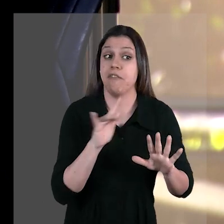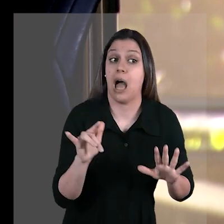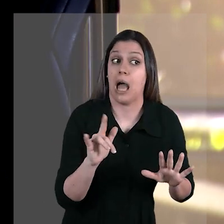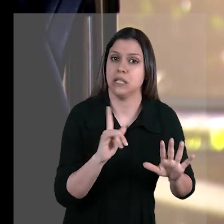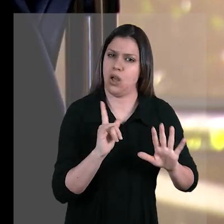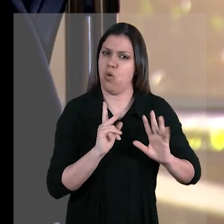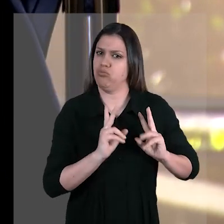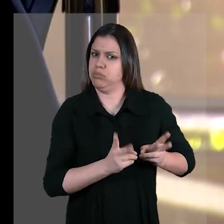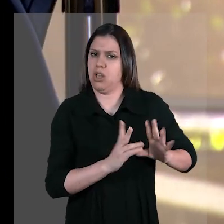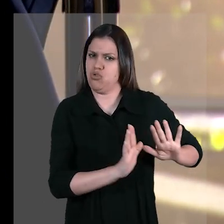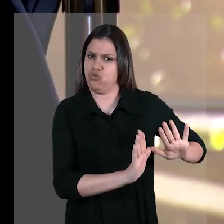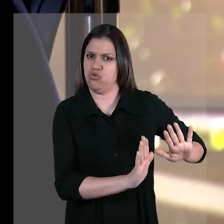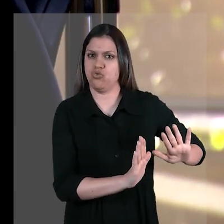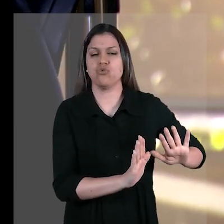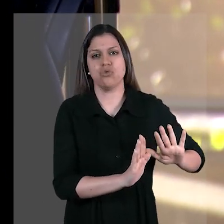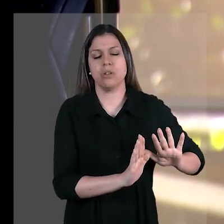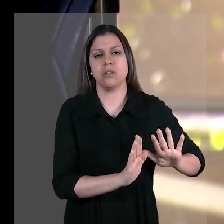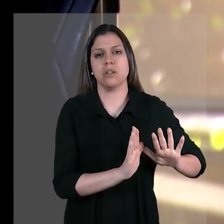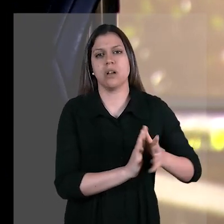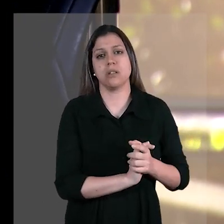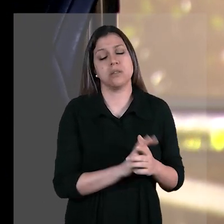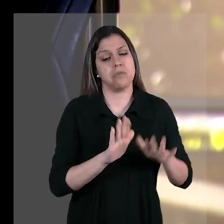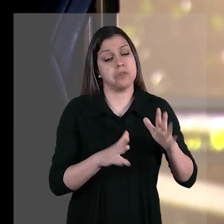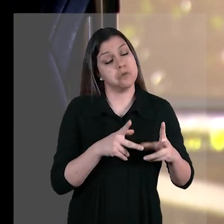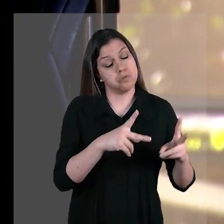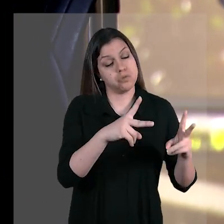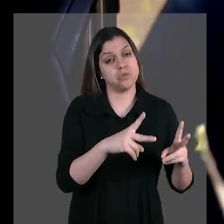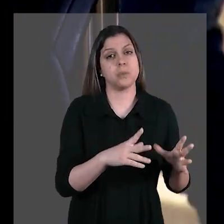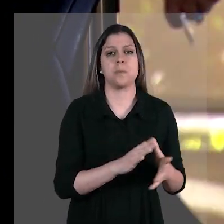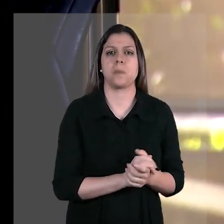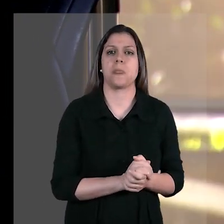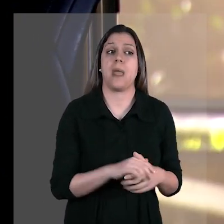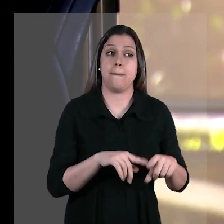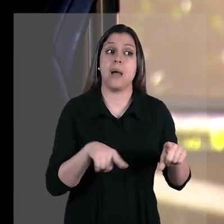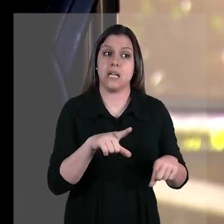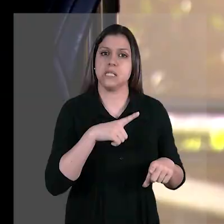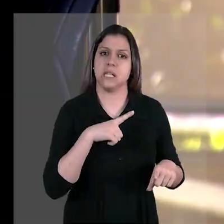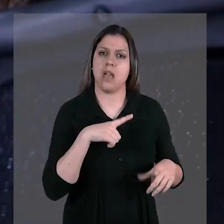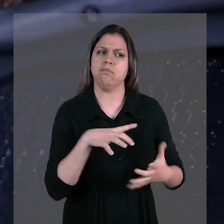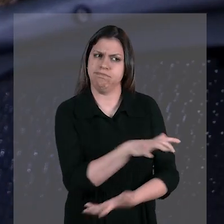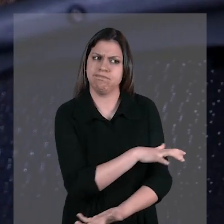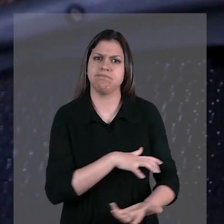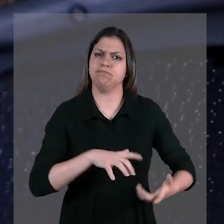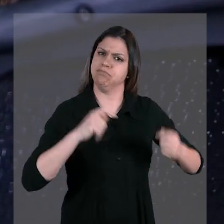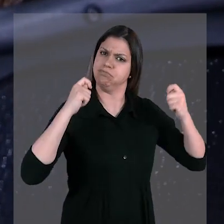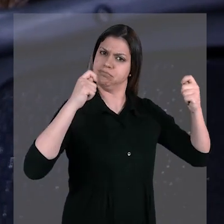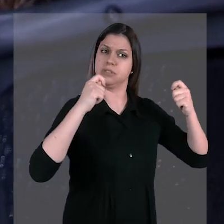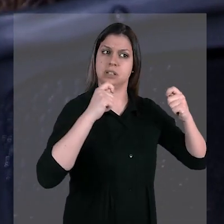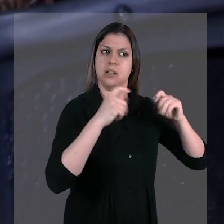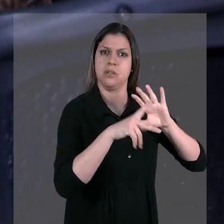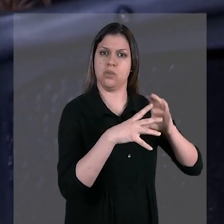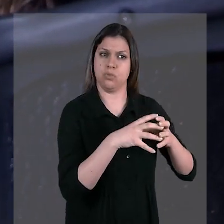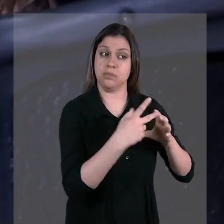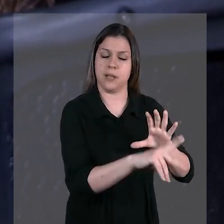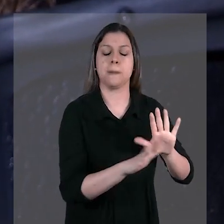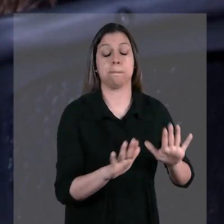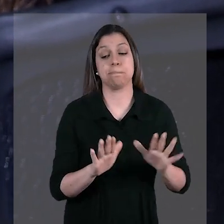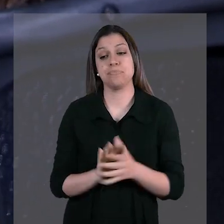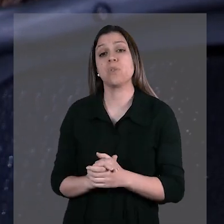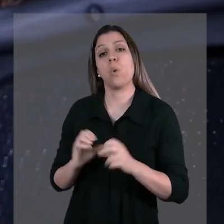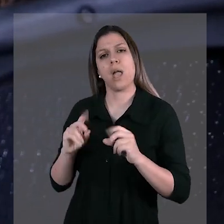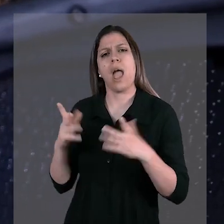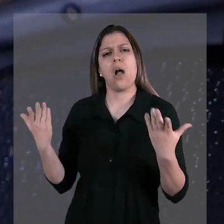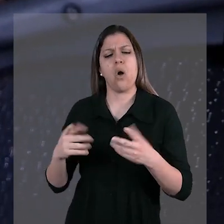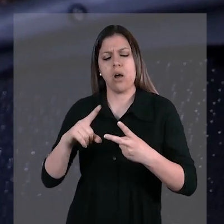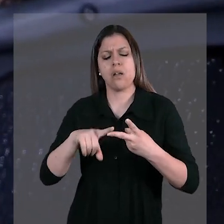vamos deixar como que está aí, que eles estão, né, se movimentando. Questão dos militares encerradas, vamos falar agora sobre as